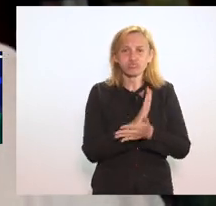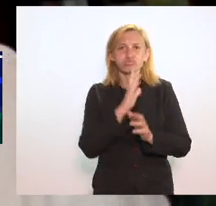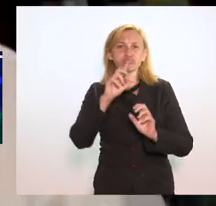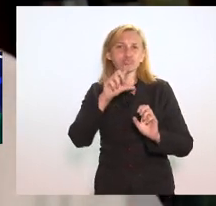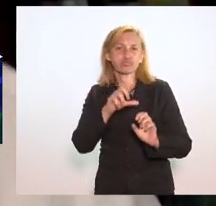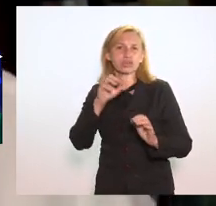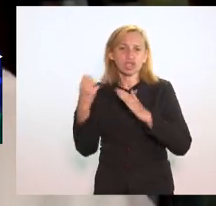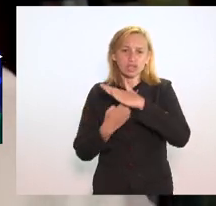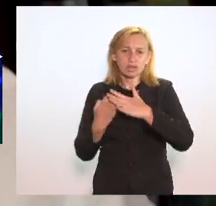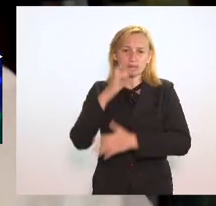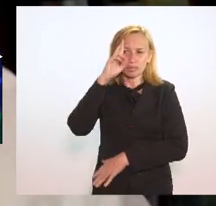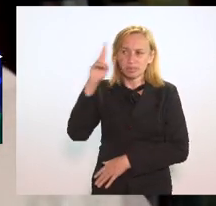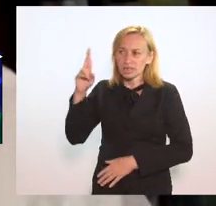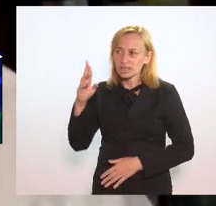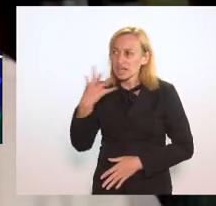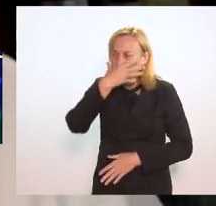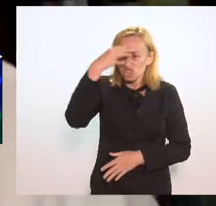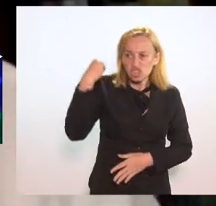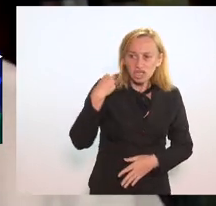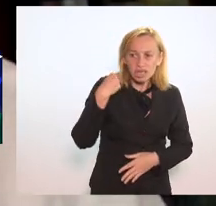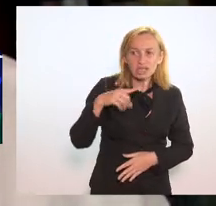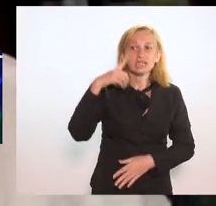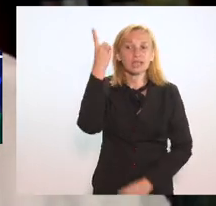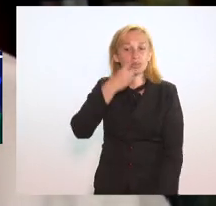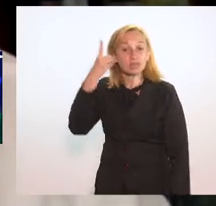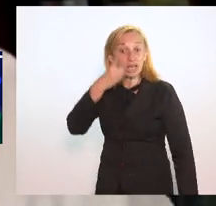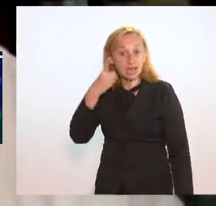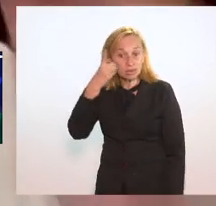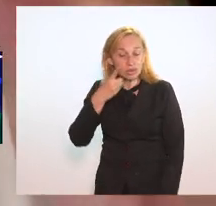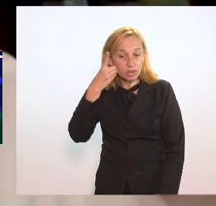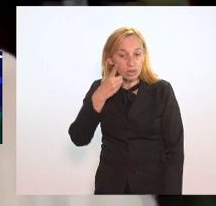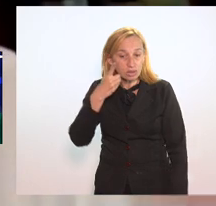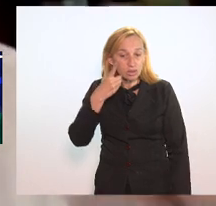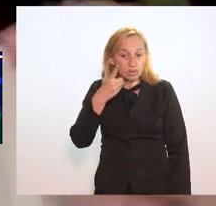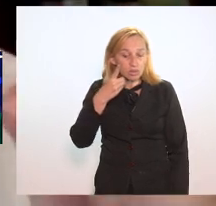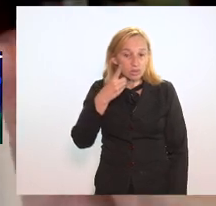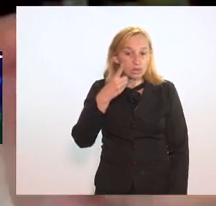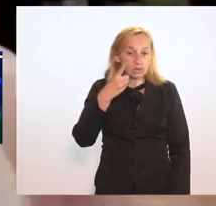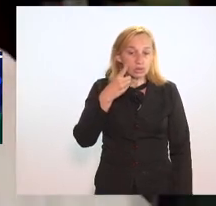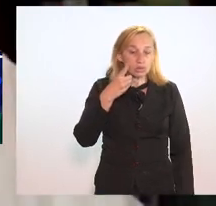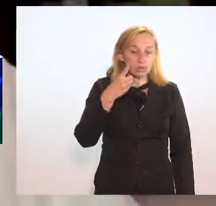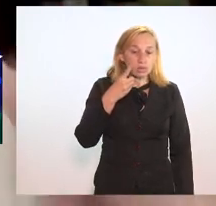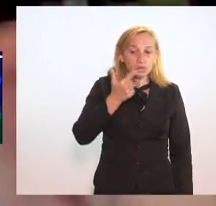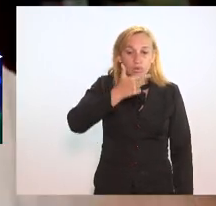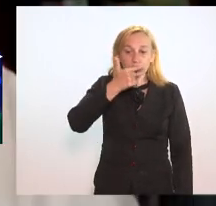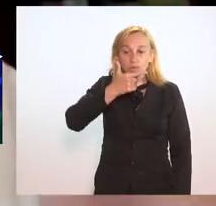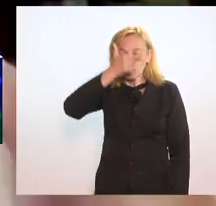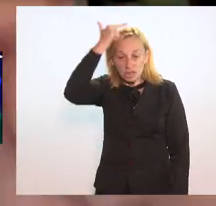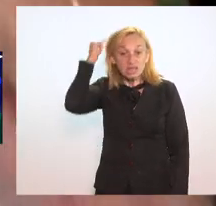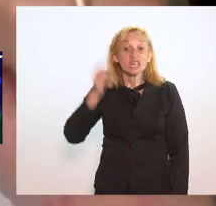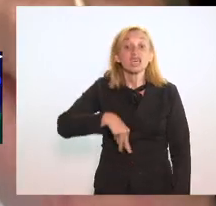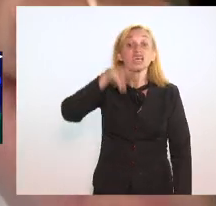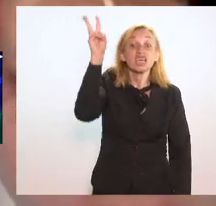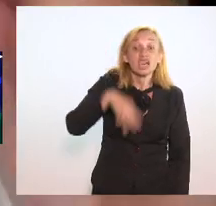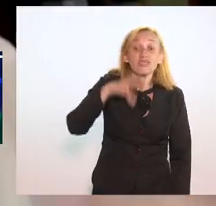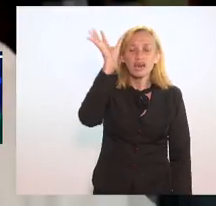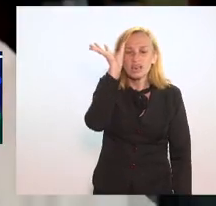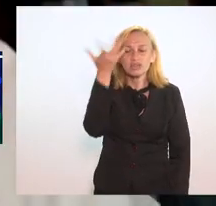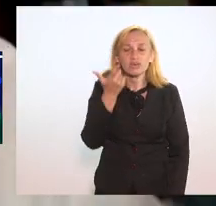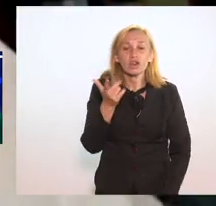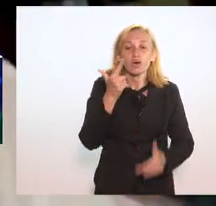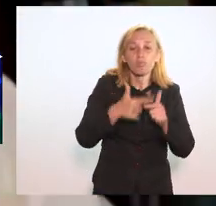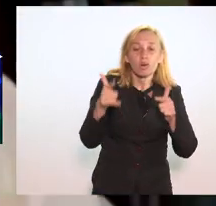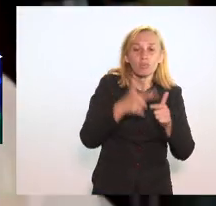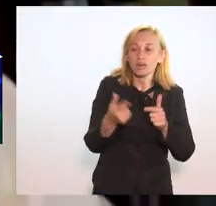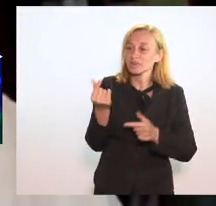e se esquece eu tá dando sim que quem vai resolver o problema da economia